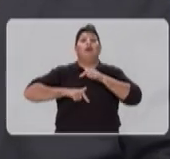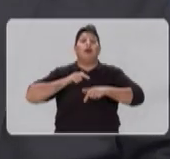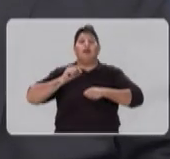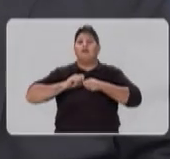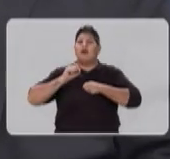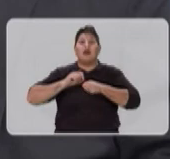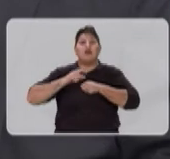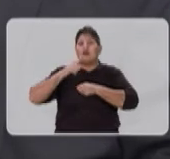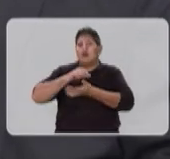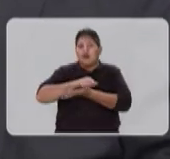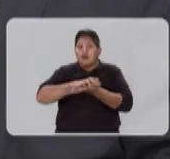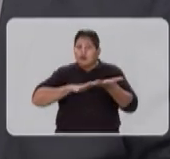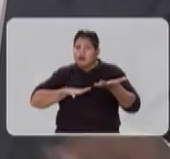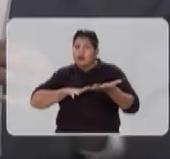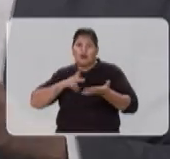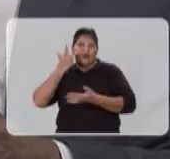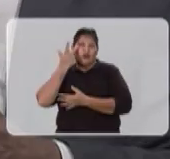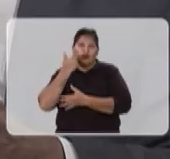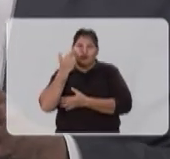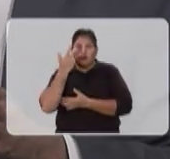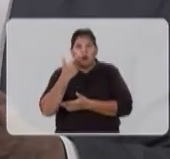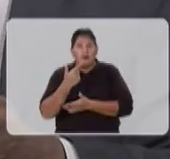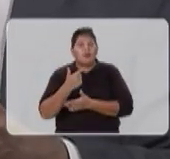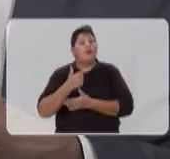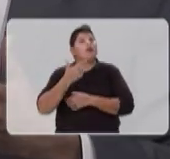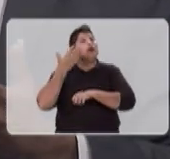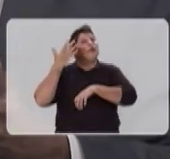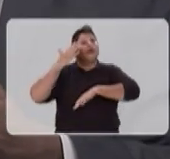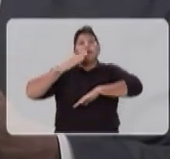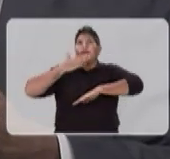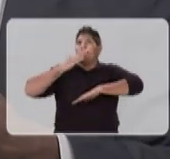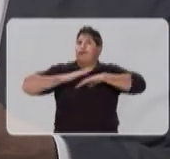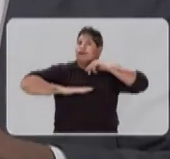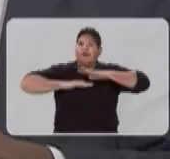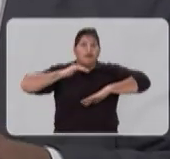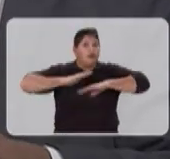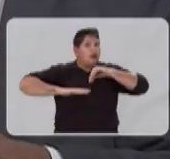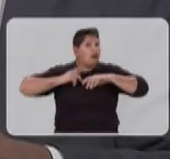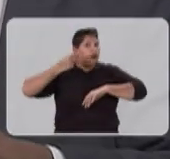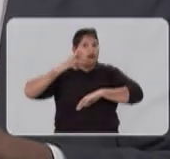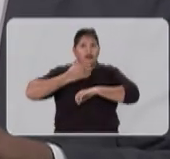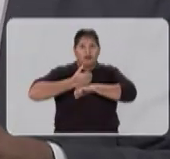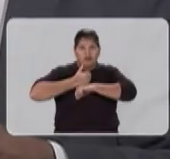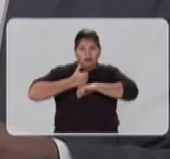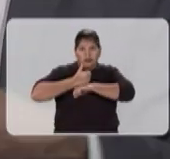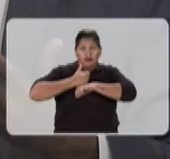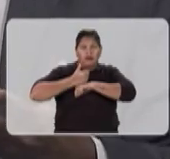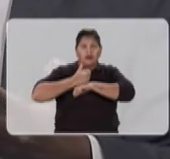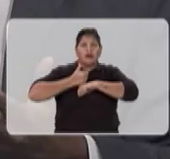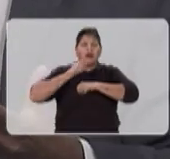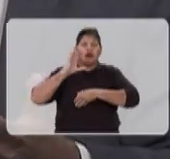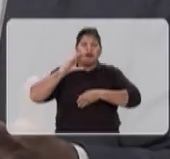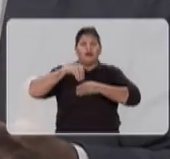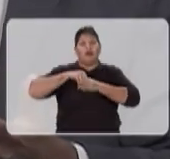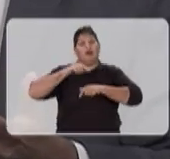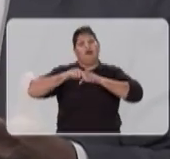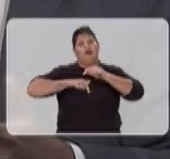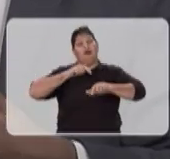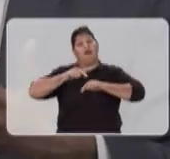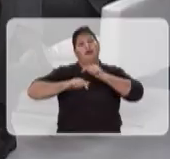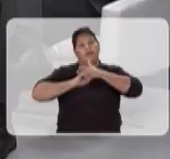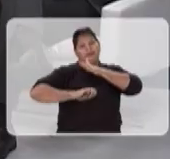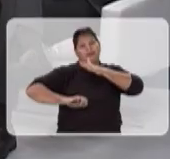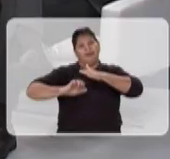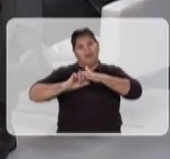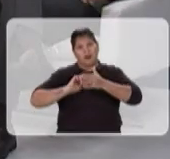Para finalizarmos, a pessoa com deficiência que se sente excluída do mercado de trabalho, ela pode fazer alguma coisa